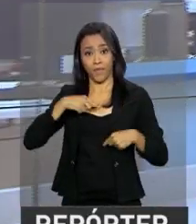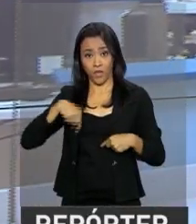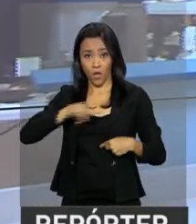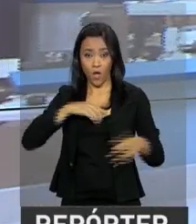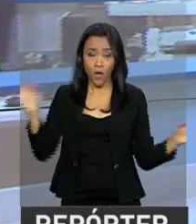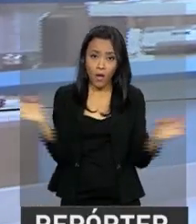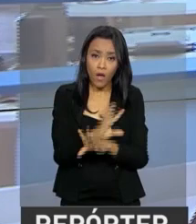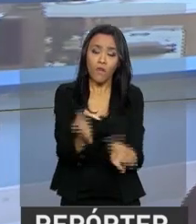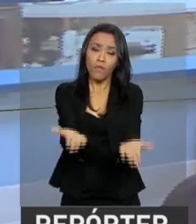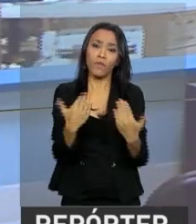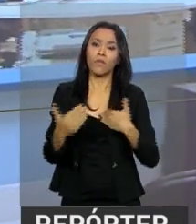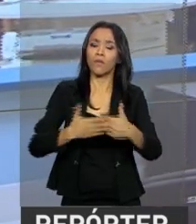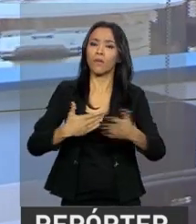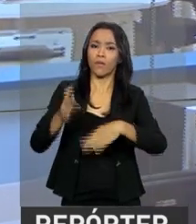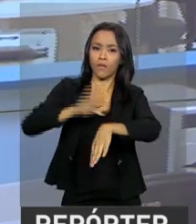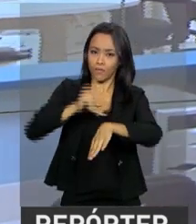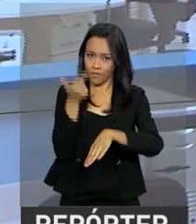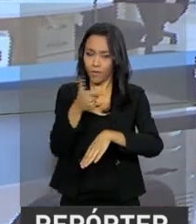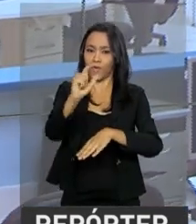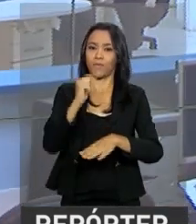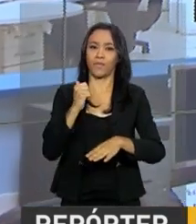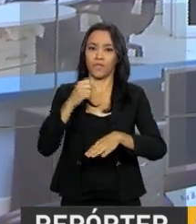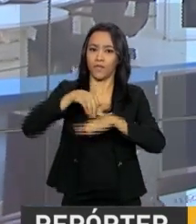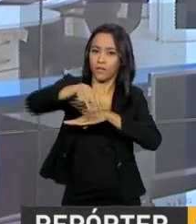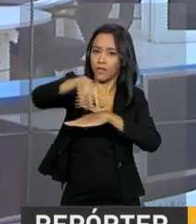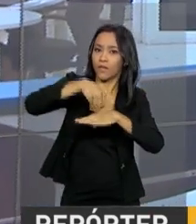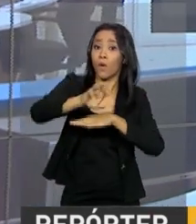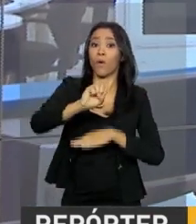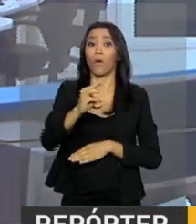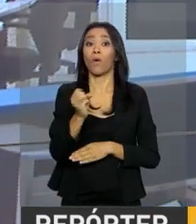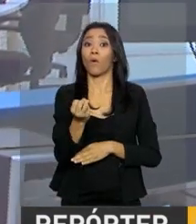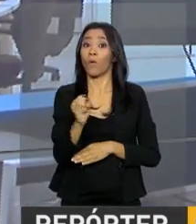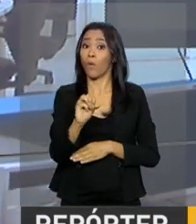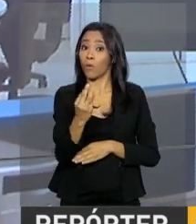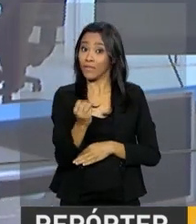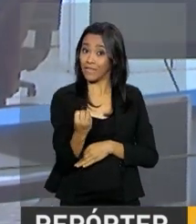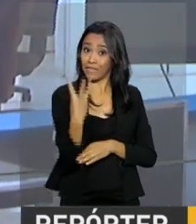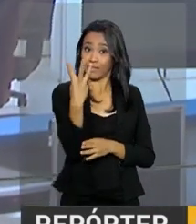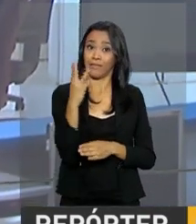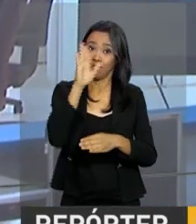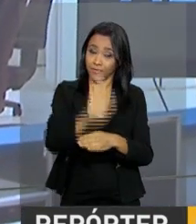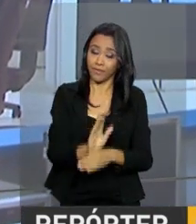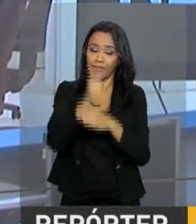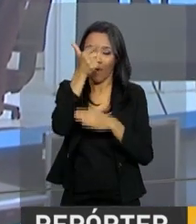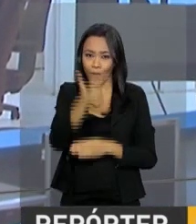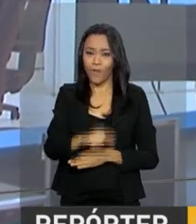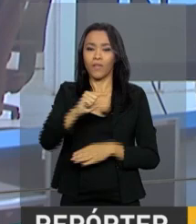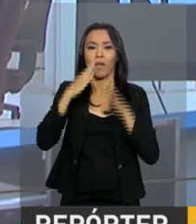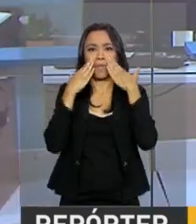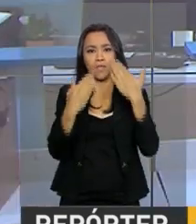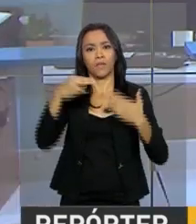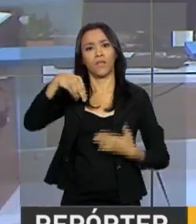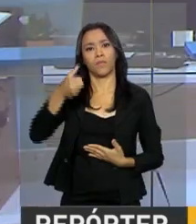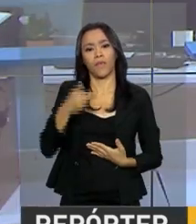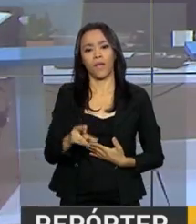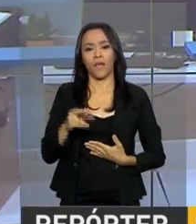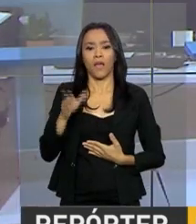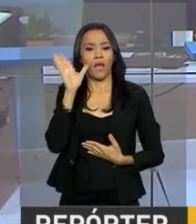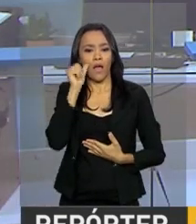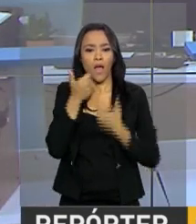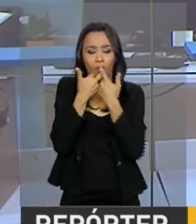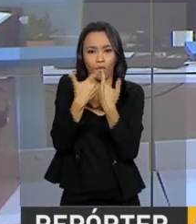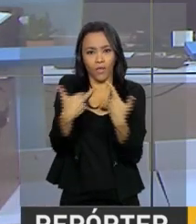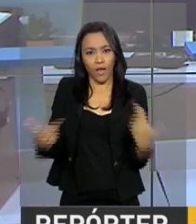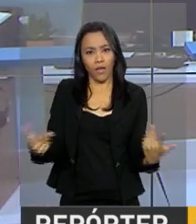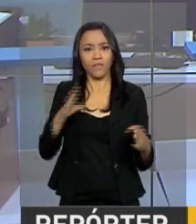por aqui voltamos a qualquer momento com outras informações ou às 3 da tarde na próxima edição do repórter NBR acompanhe também as